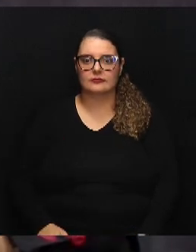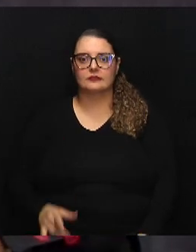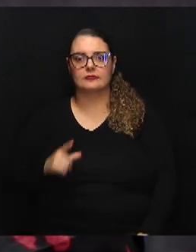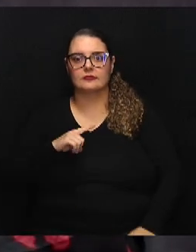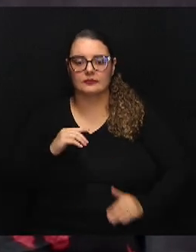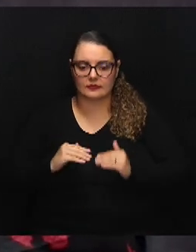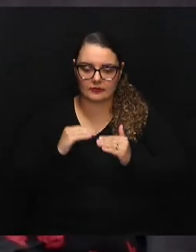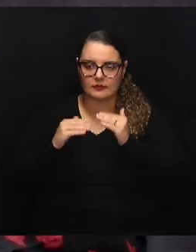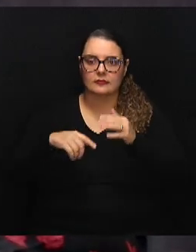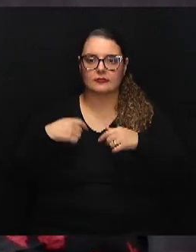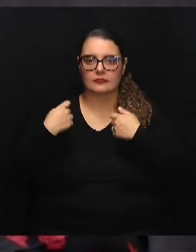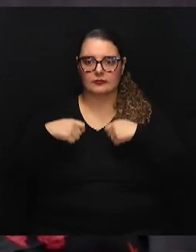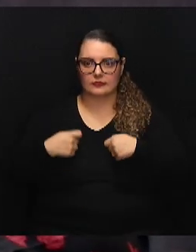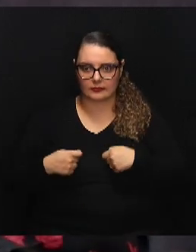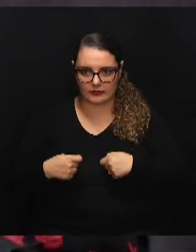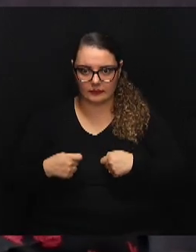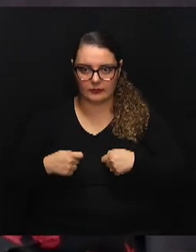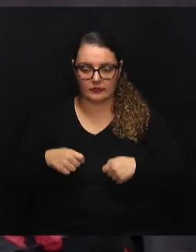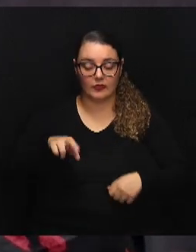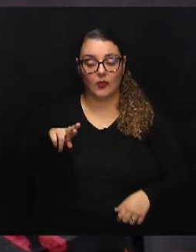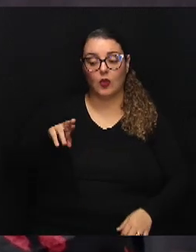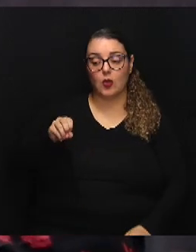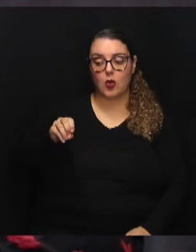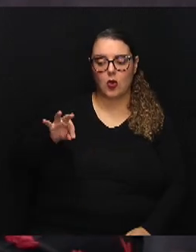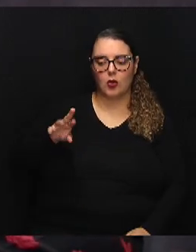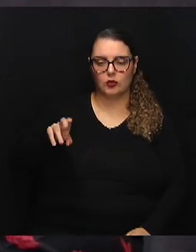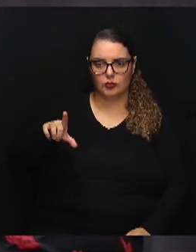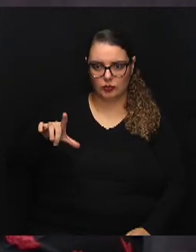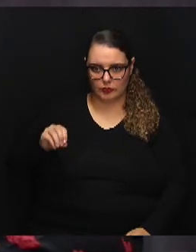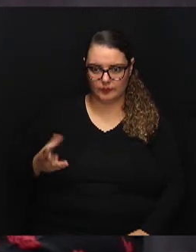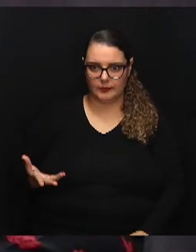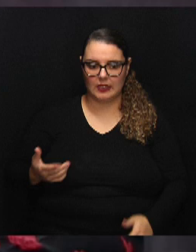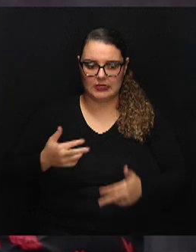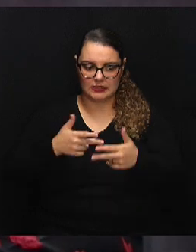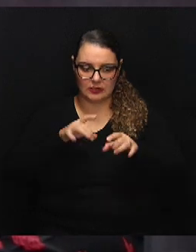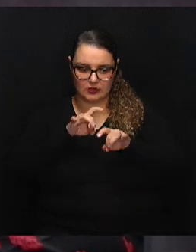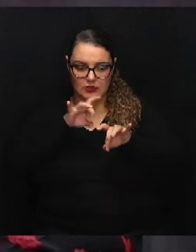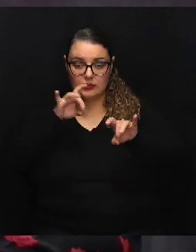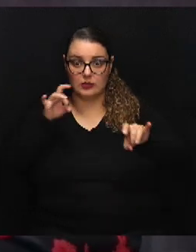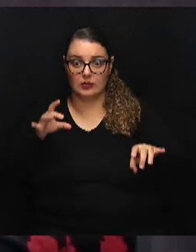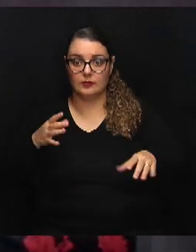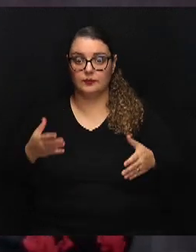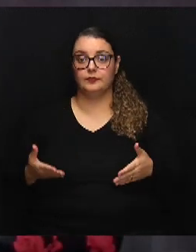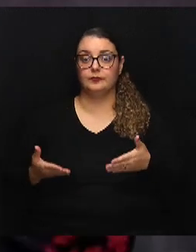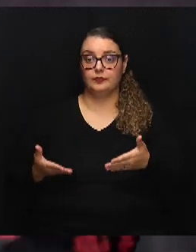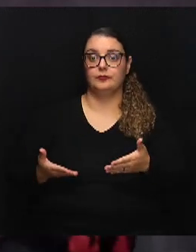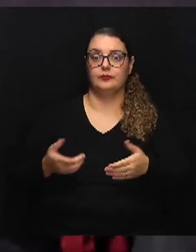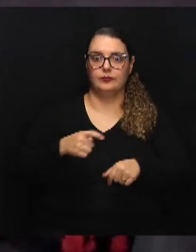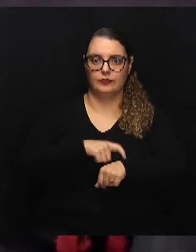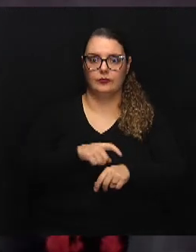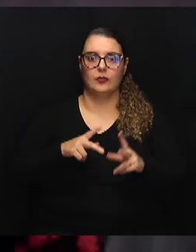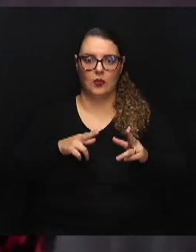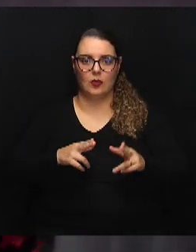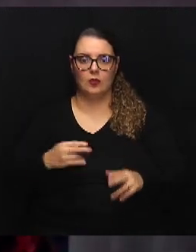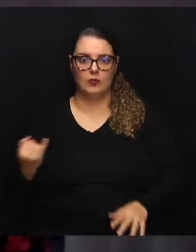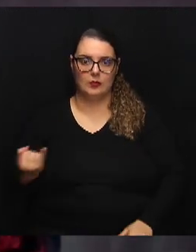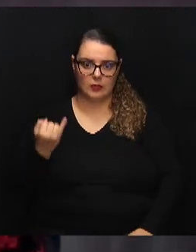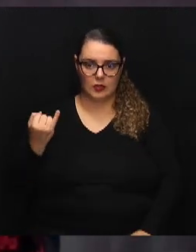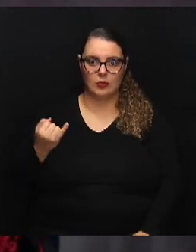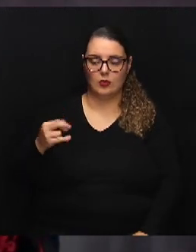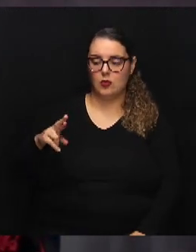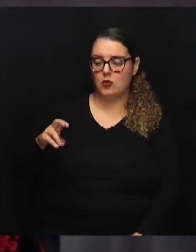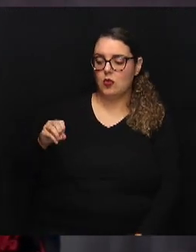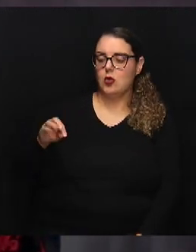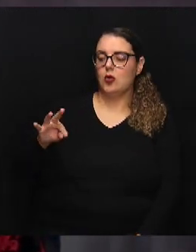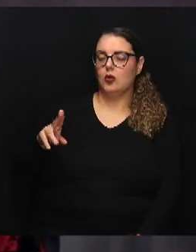essa necessidade de um rótulo hoje. Então, acho que essa coisa online, ela trouxe um pouco para esse cenário, assim, como é importante eu ter um rótulo para botar no